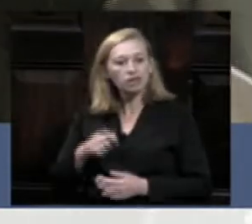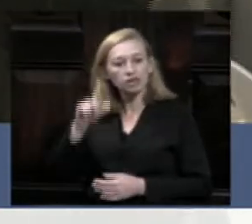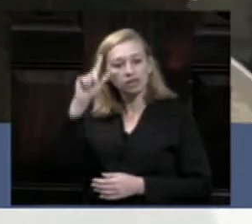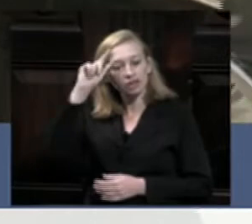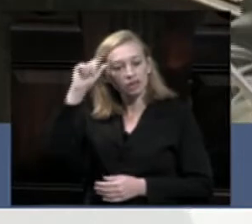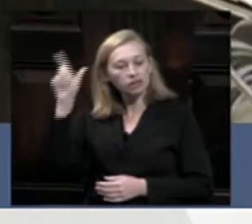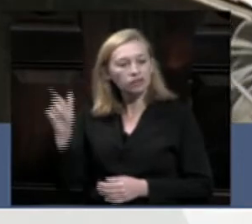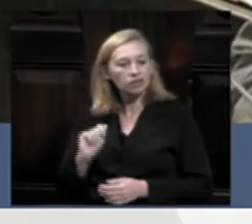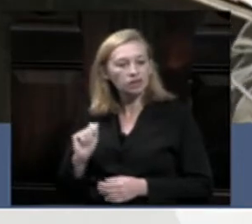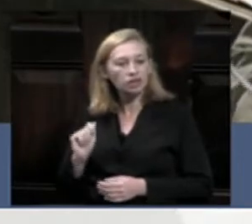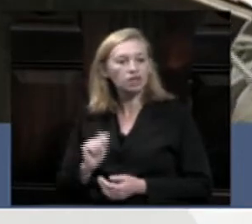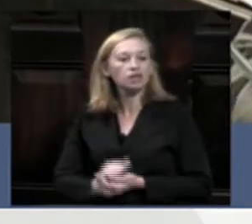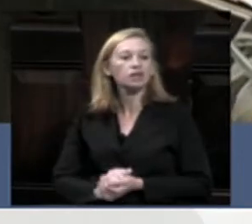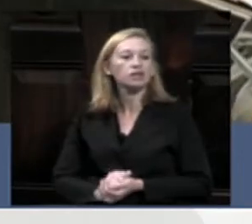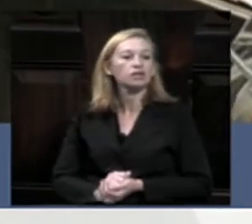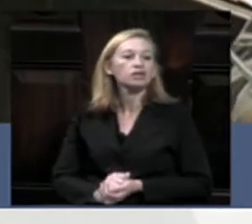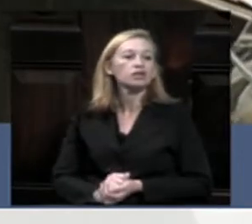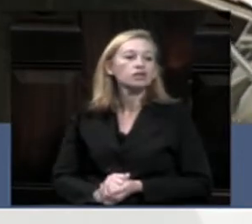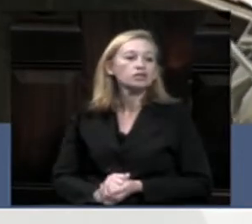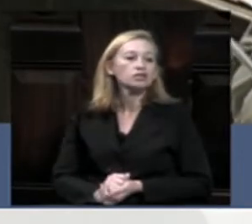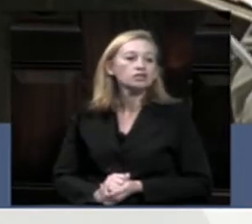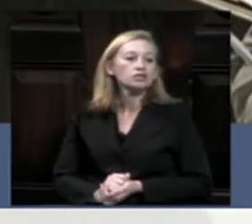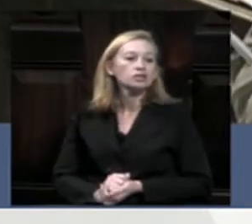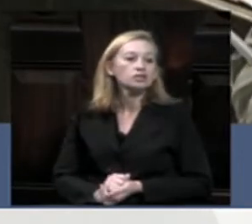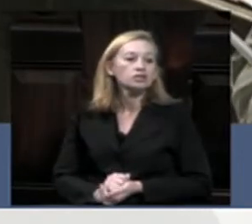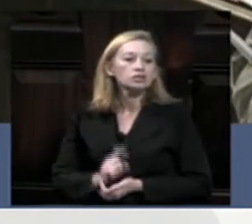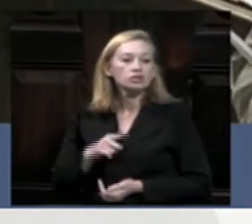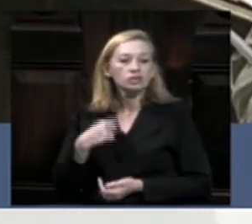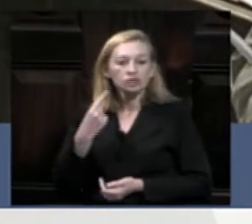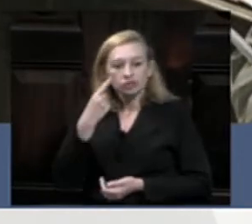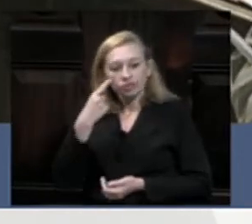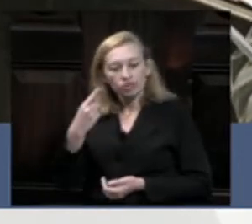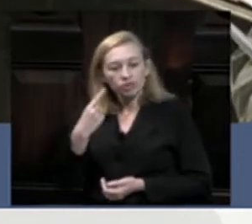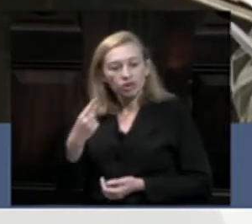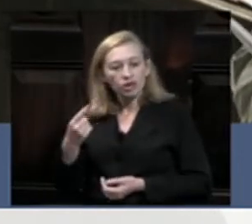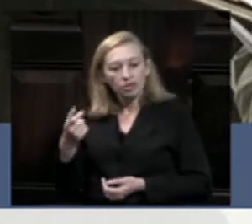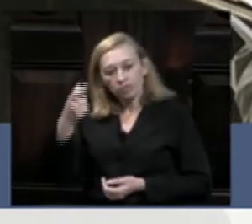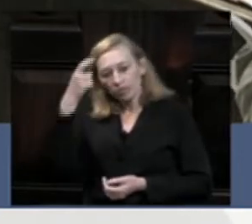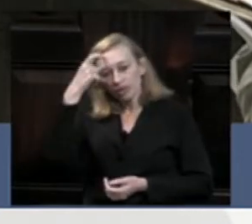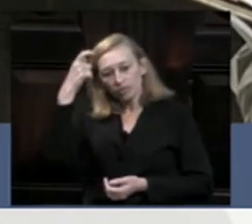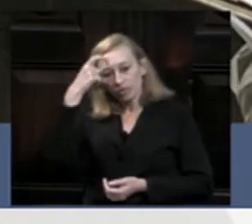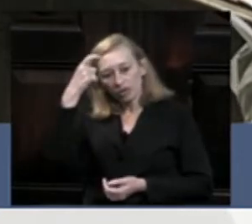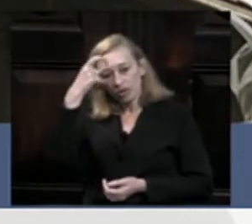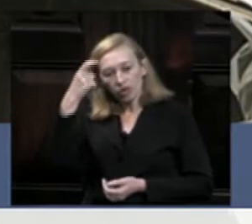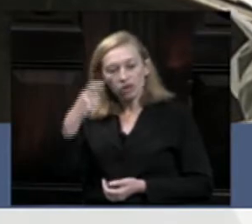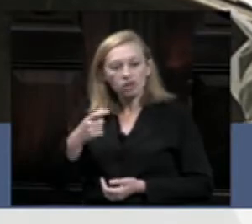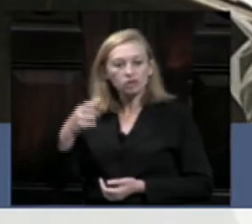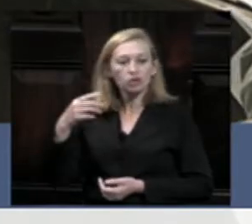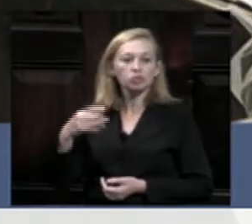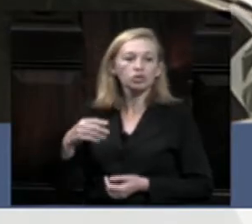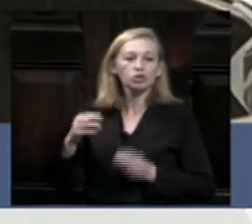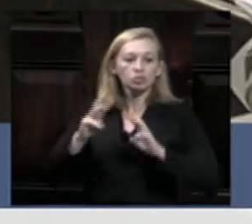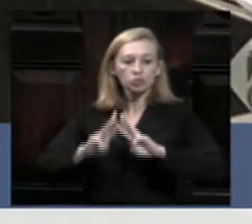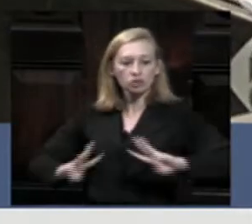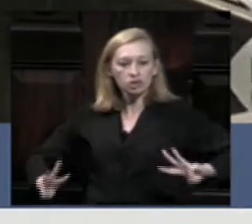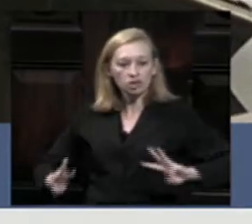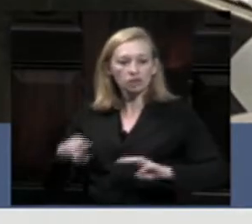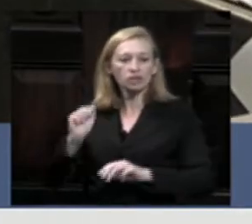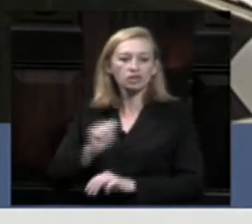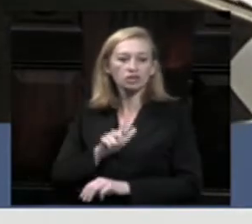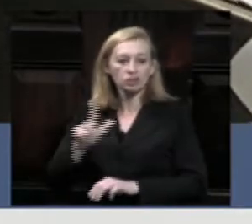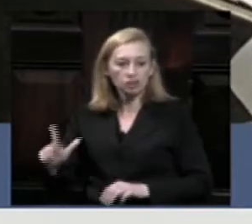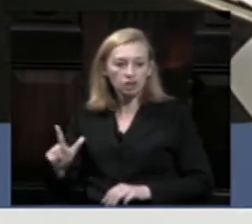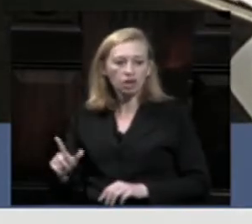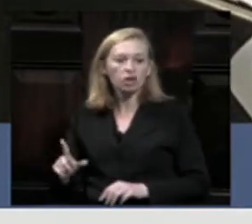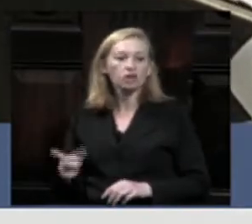Carneiro? Numa semana emblemática em que a gente viu em cinzas a memória registrada pelo Museu Nacional e a nossa tentativa